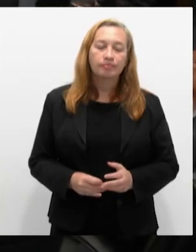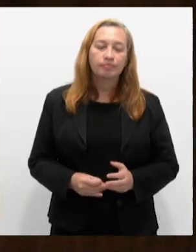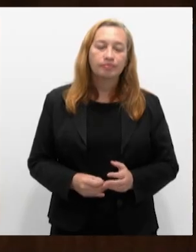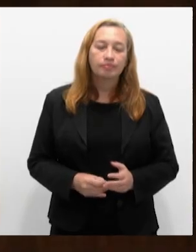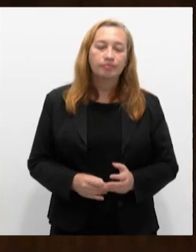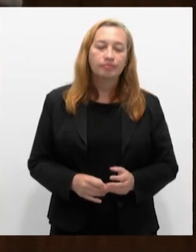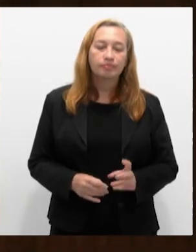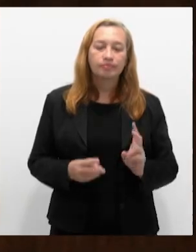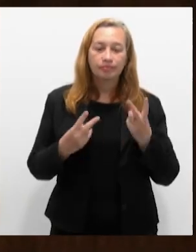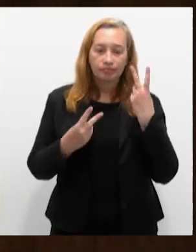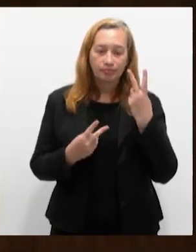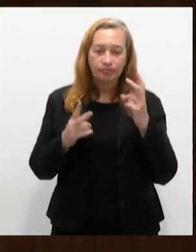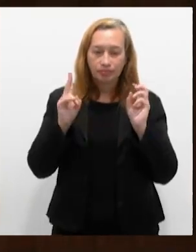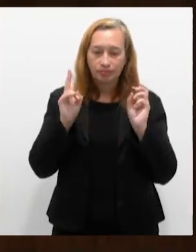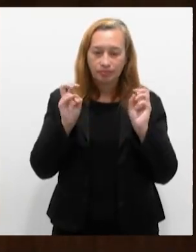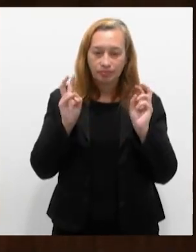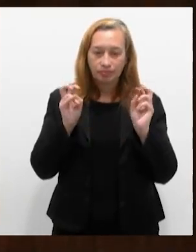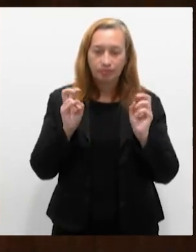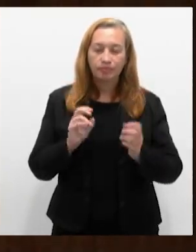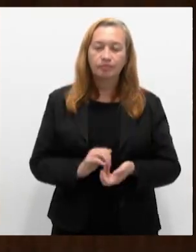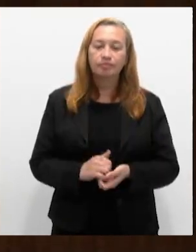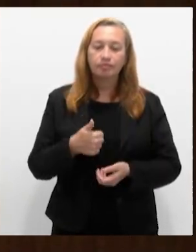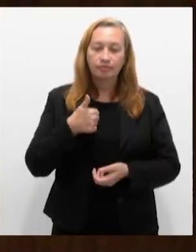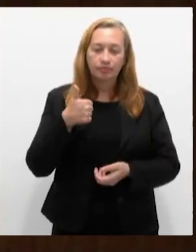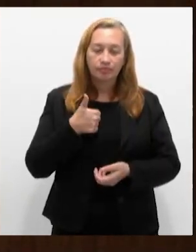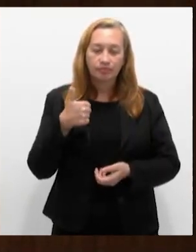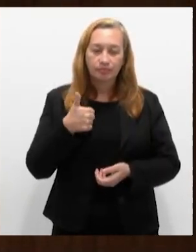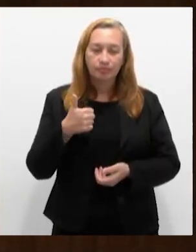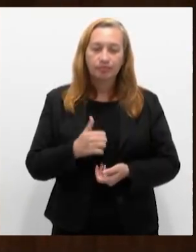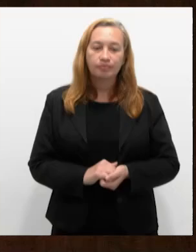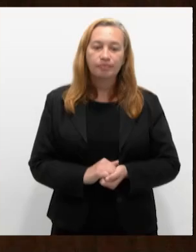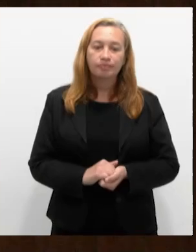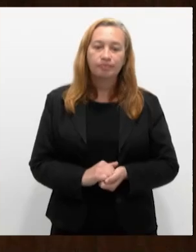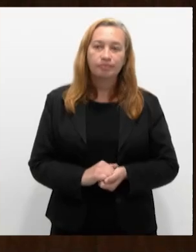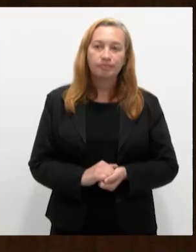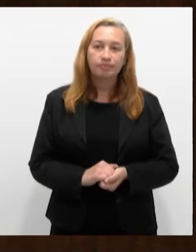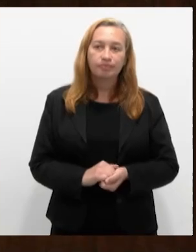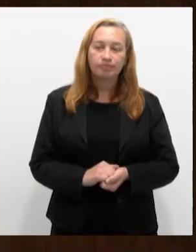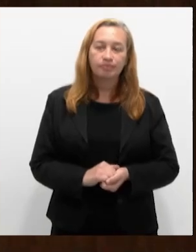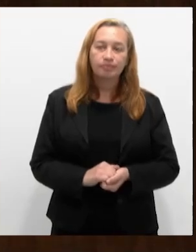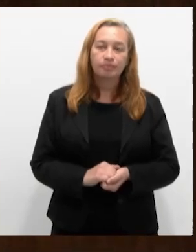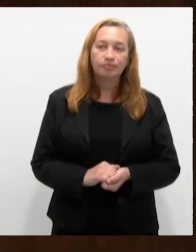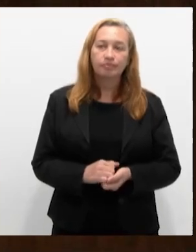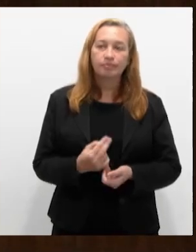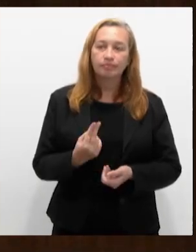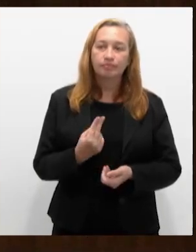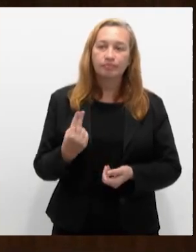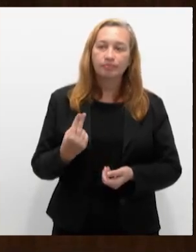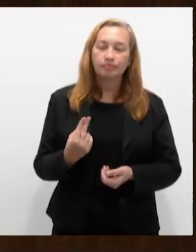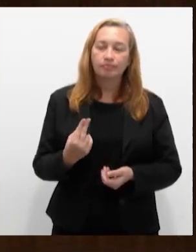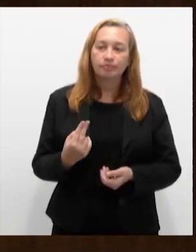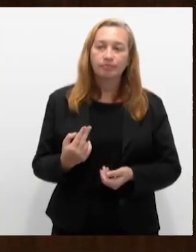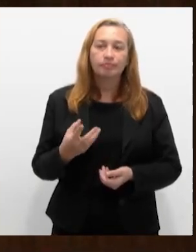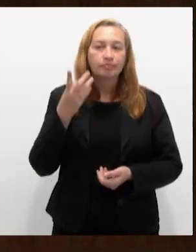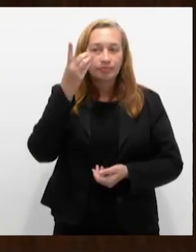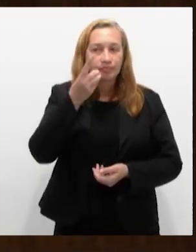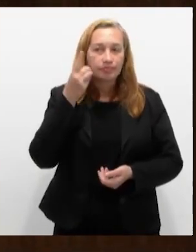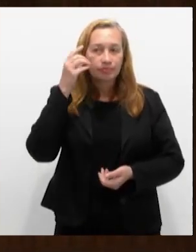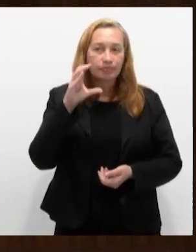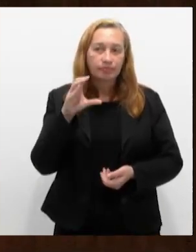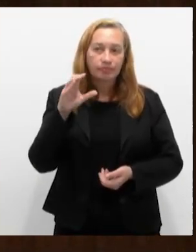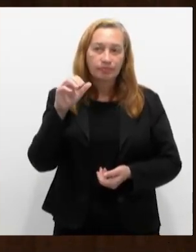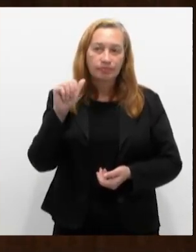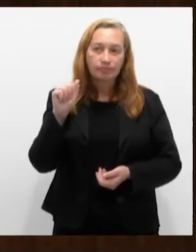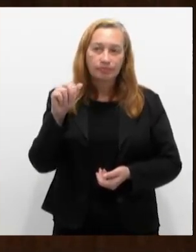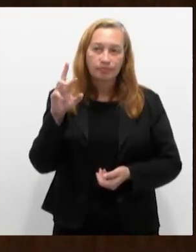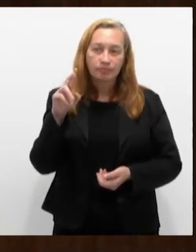Duas questões. Primeiro, estamos dando coautoria, além do deputado Carlinhos,